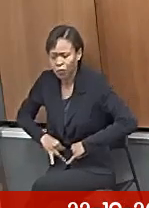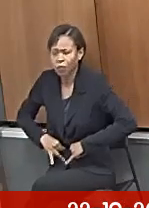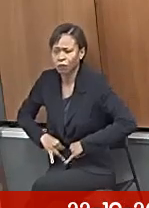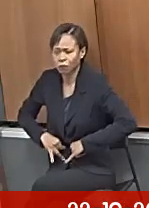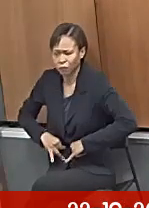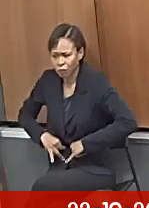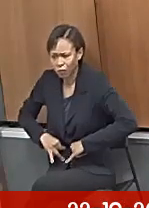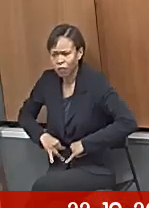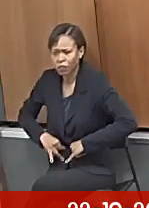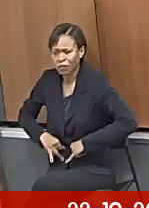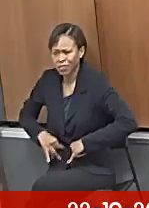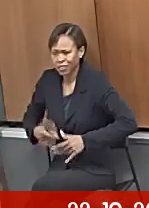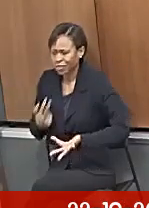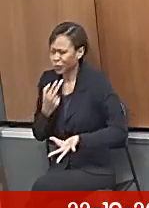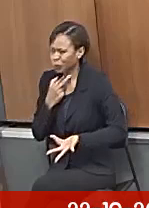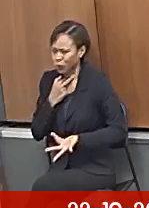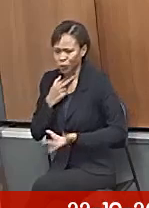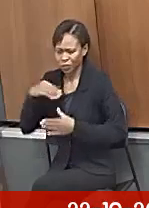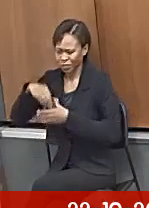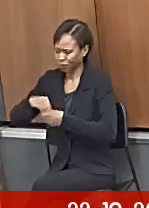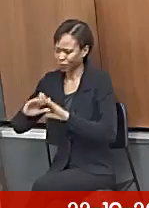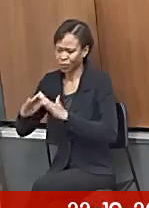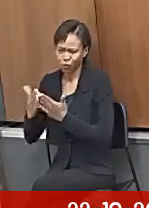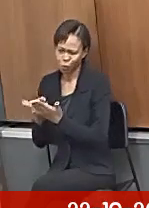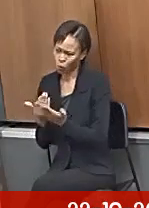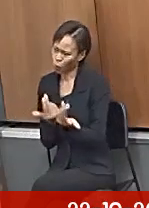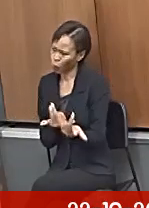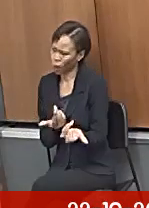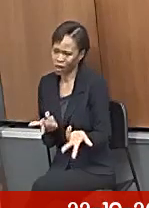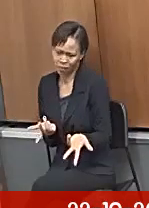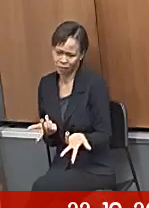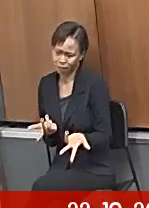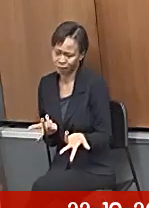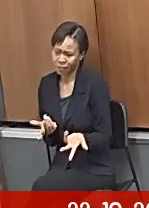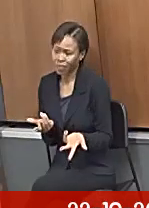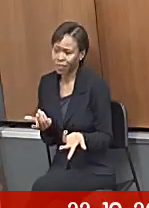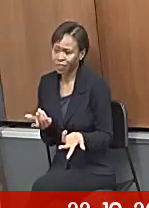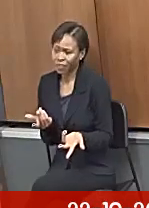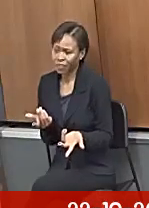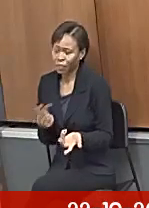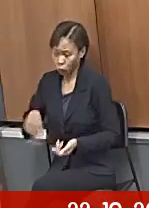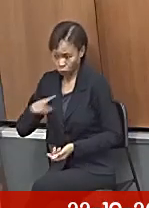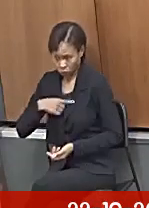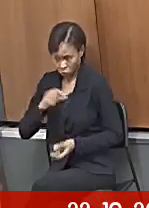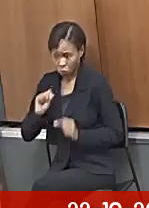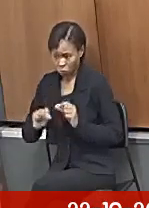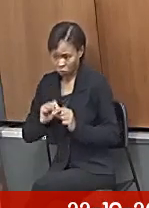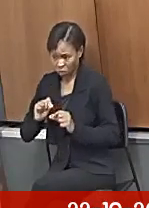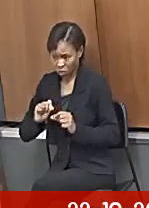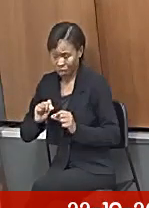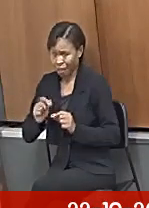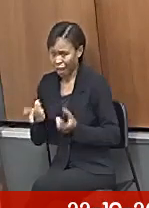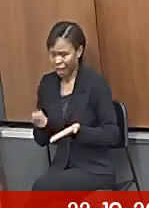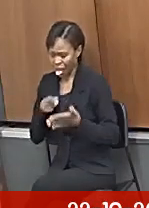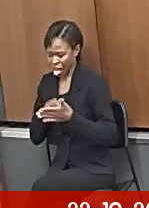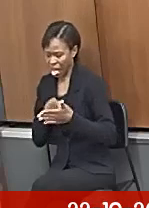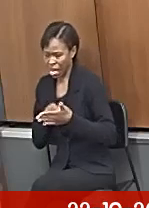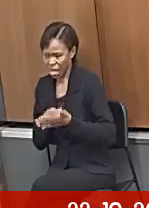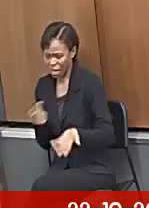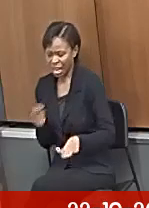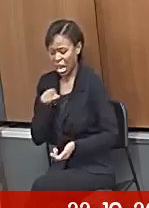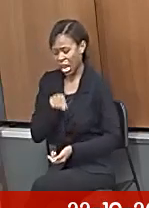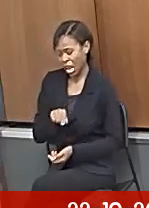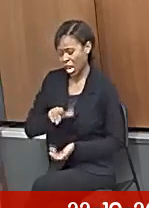pareça com isso deveria ter lugar na escola. Em que momento nós fomos autorizados a hierarquizar as vidas, apontando as que terão acesso